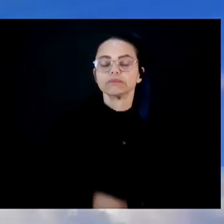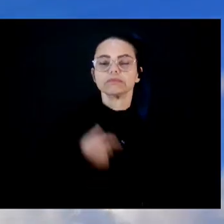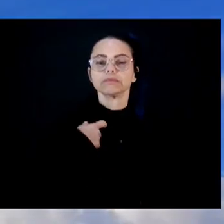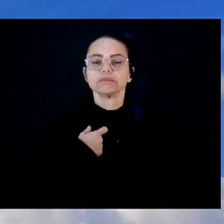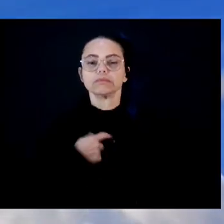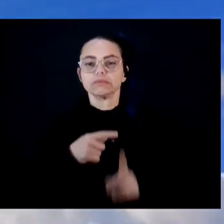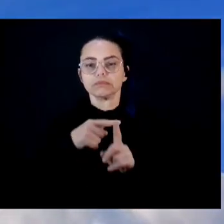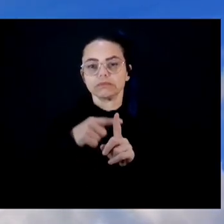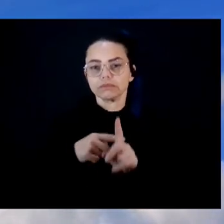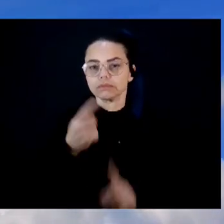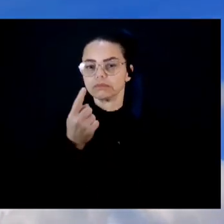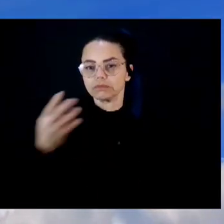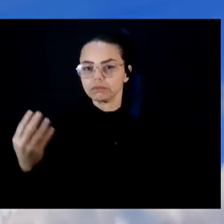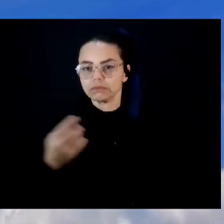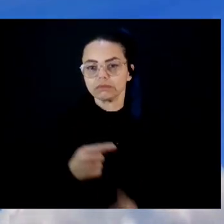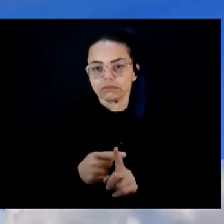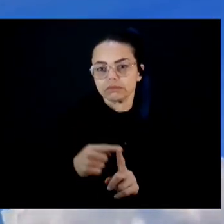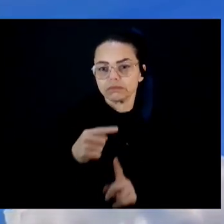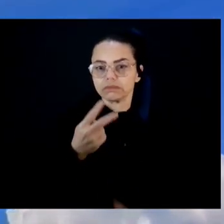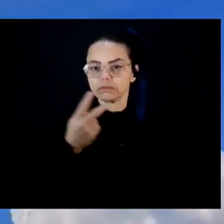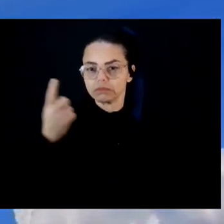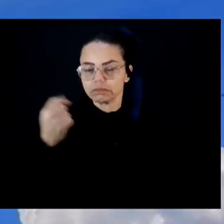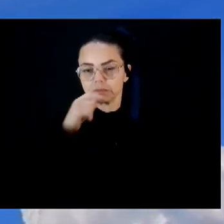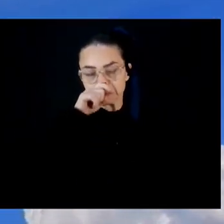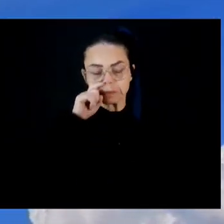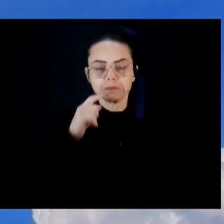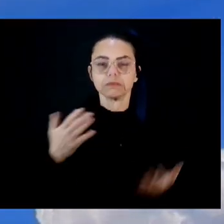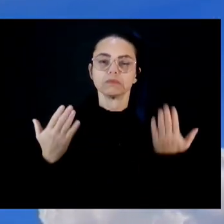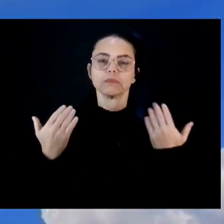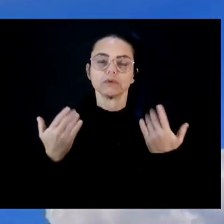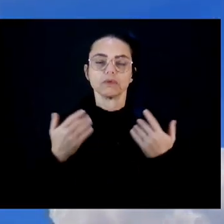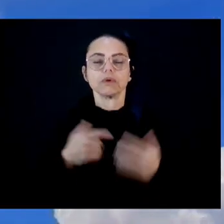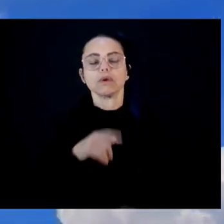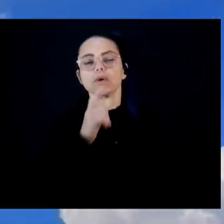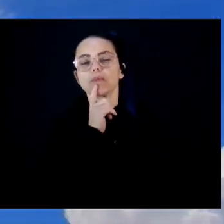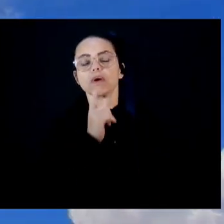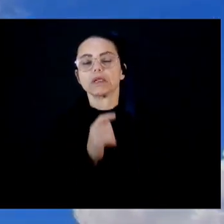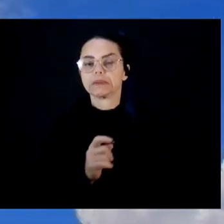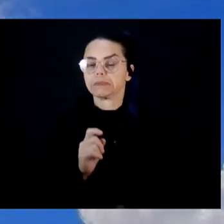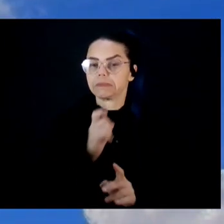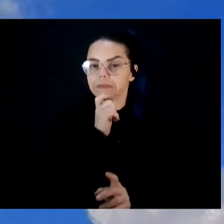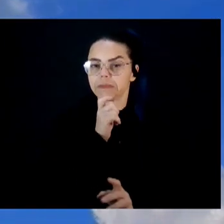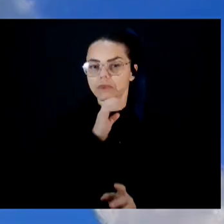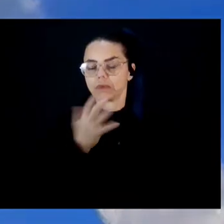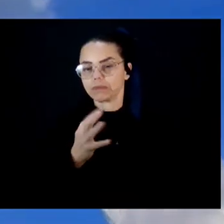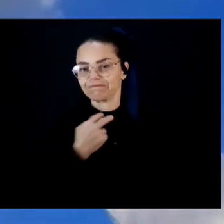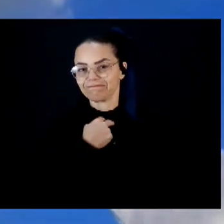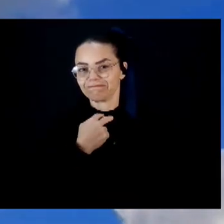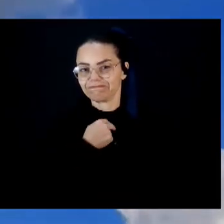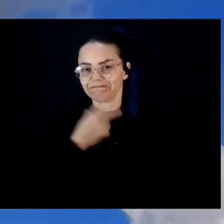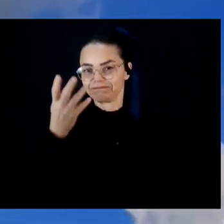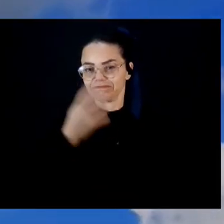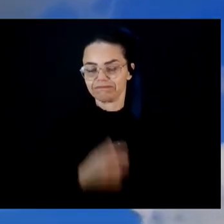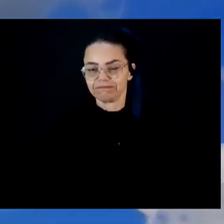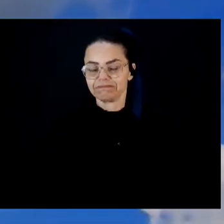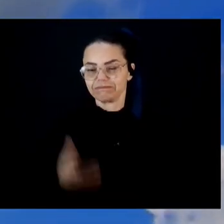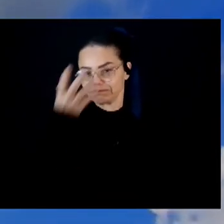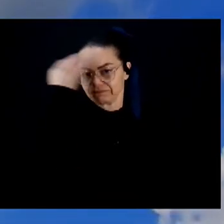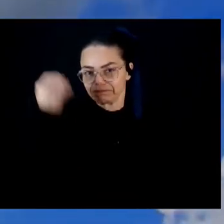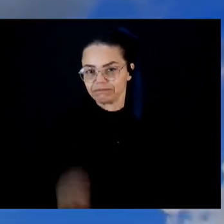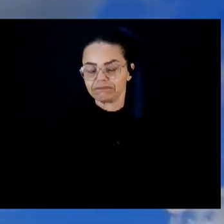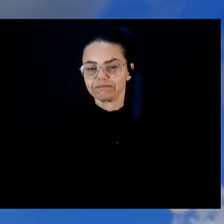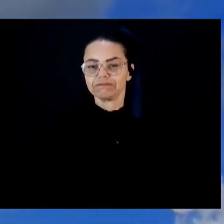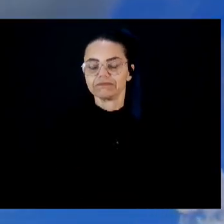14, máxima 21, bem fresquinho, bem gostoso, mas não podemos nos esquecer de nos